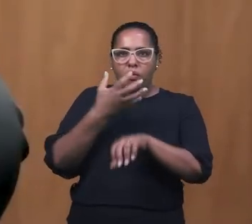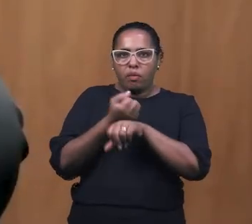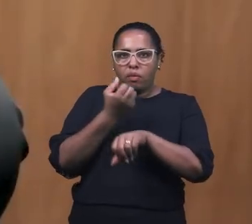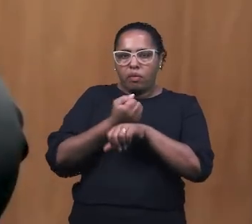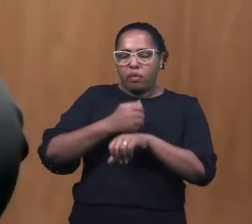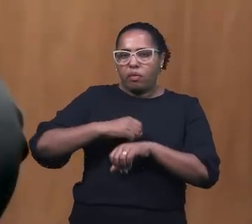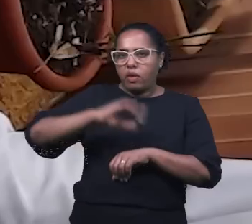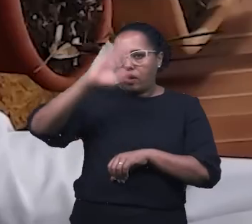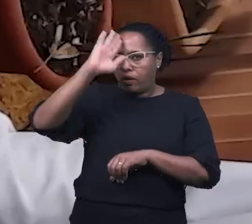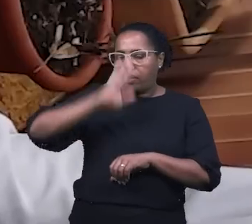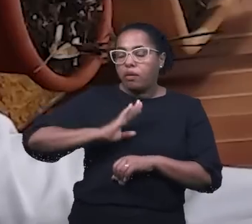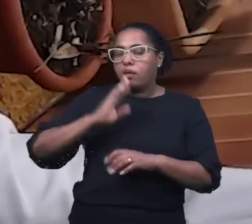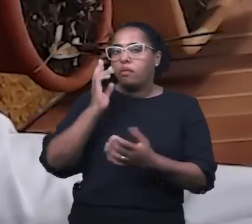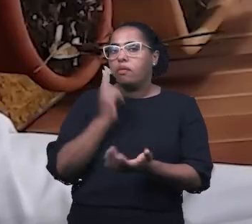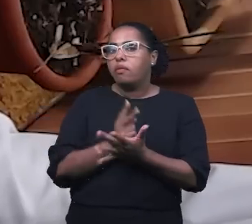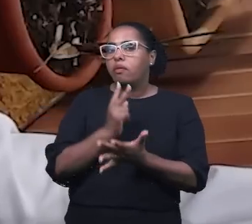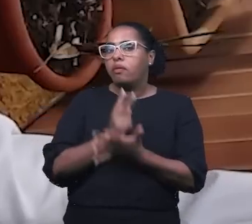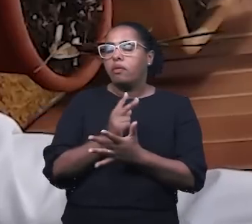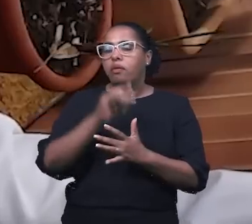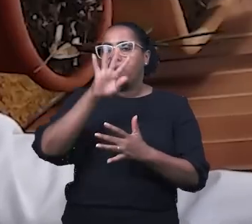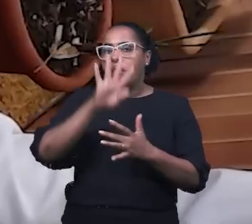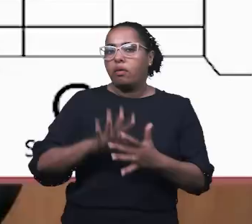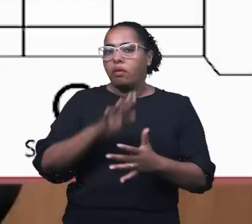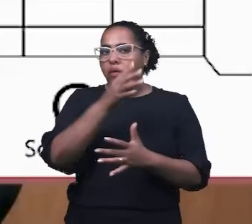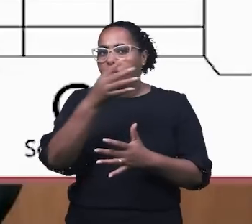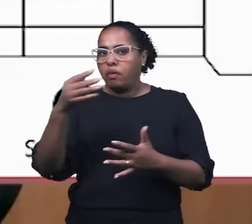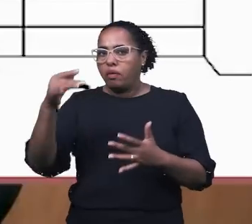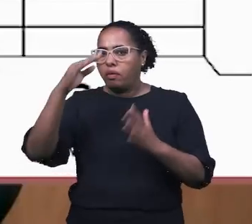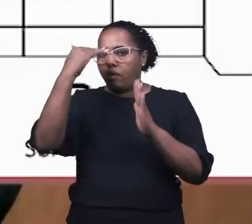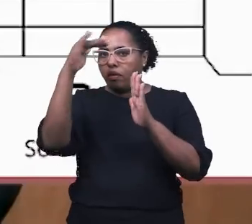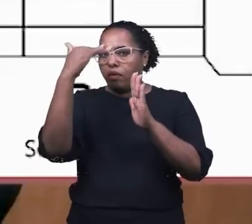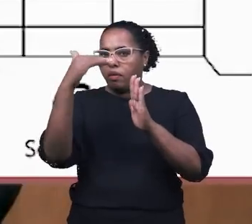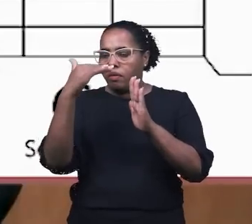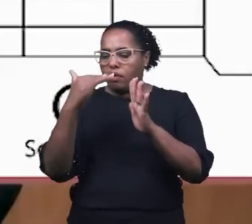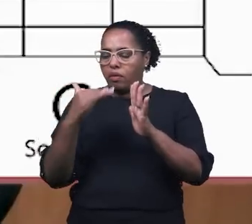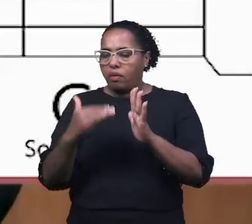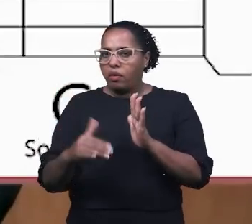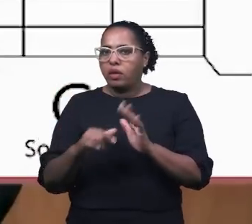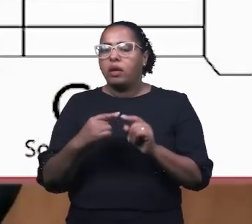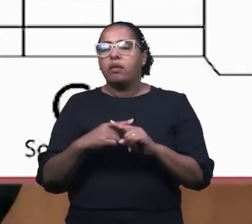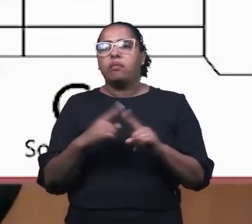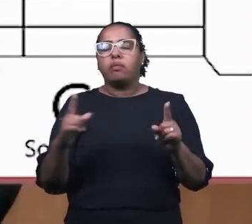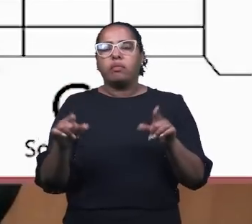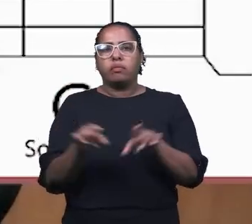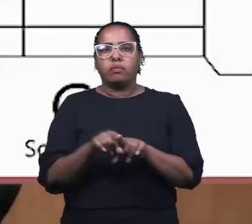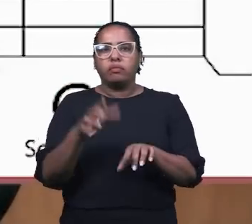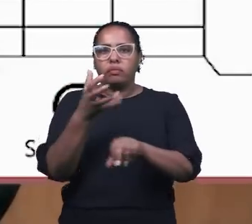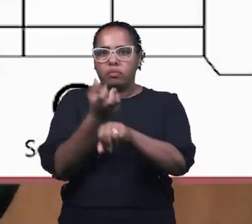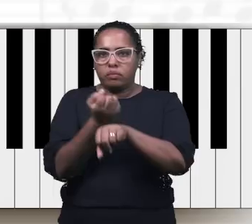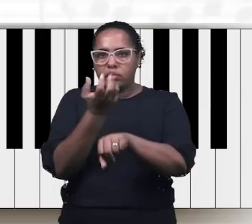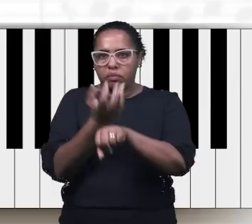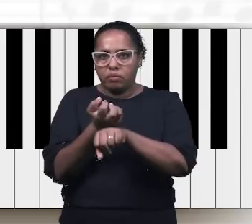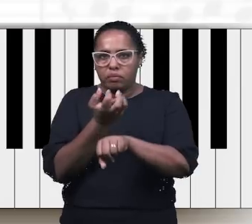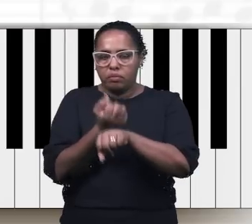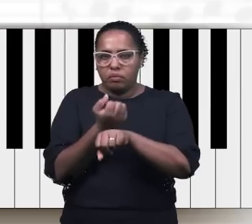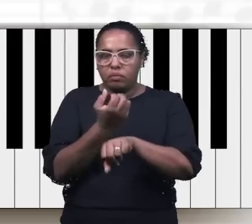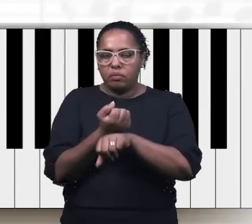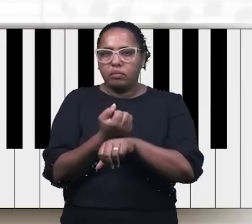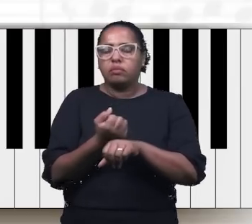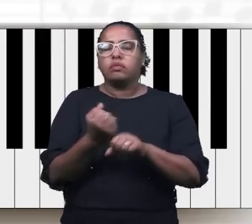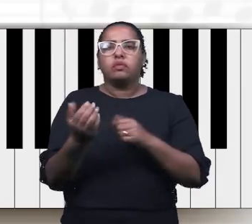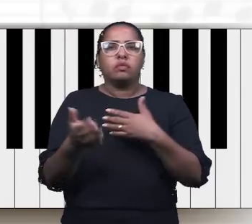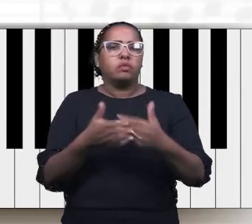gratuitamente, que apesar de ter nas plataformas digitais, de termos no Pencard, mas também pode ser baixado, porque é